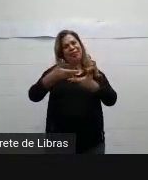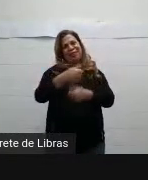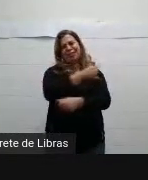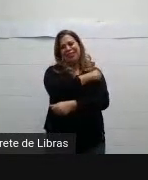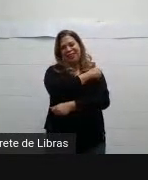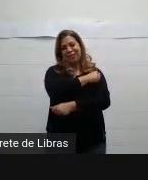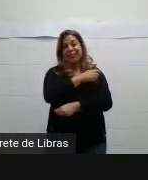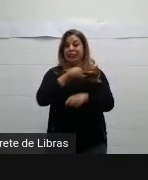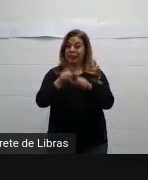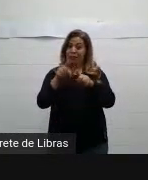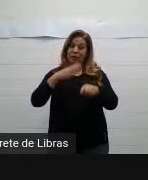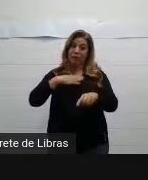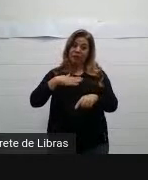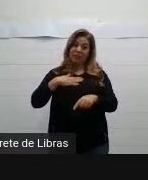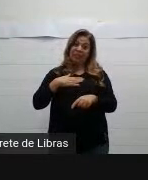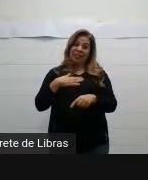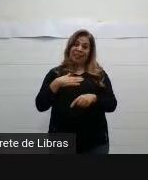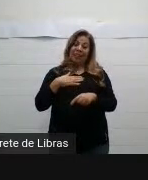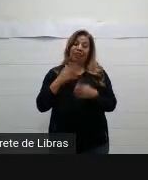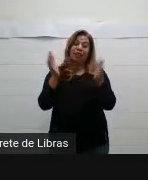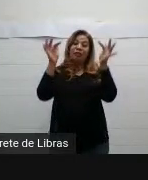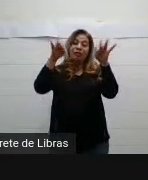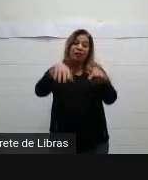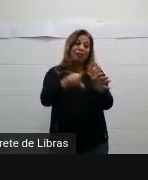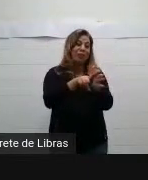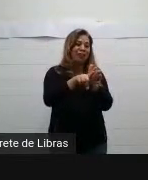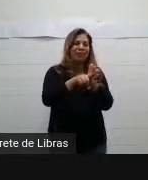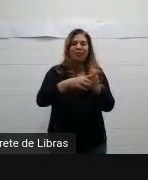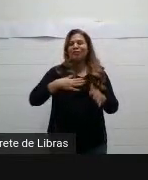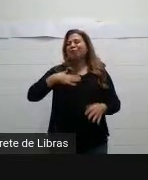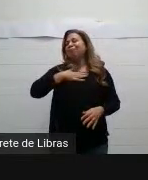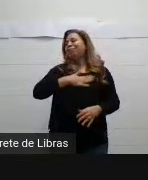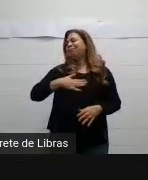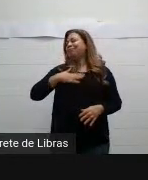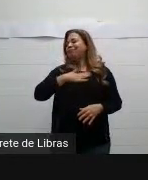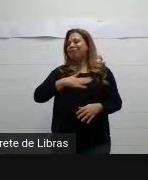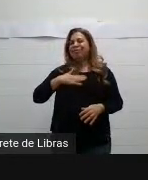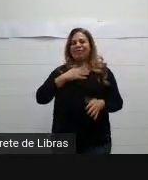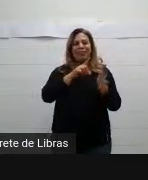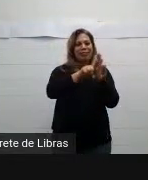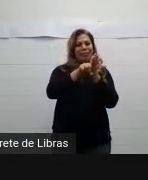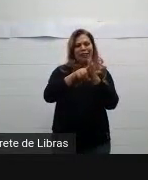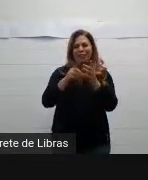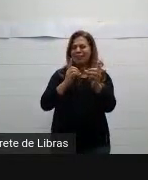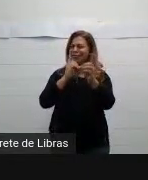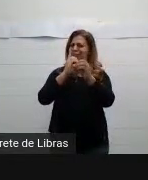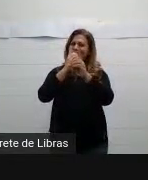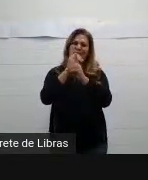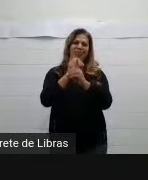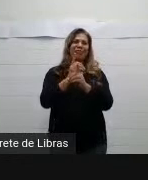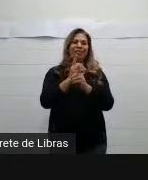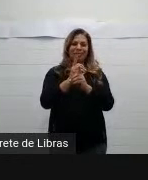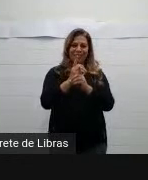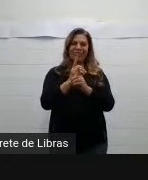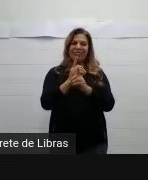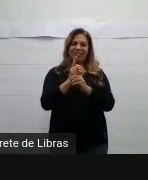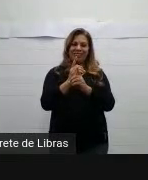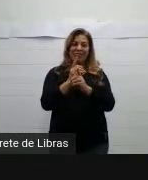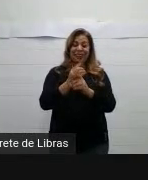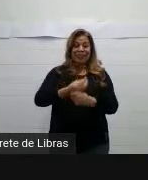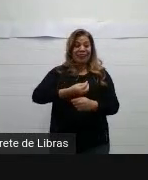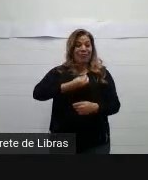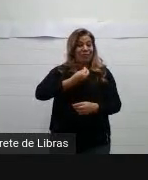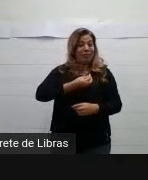eles saíram gostando tanto daquele trabalho, dos nossos encontros, de viver